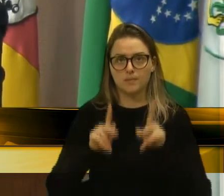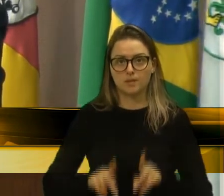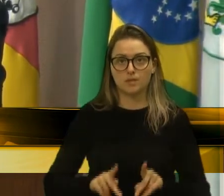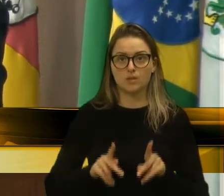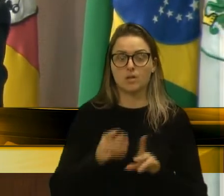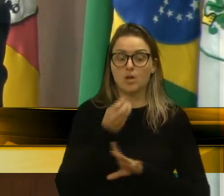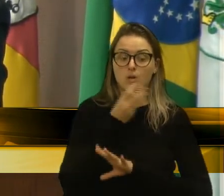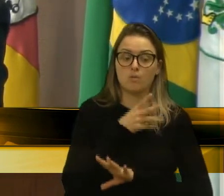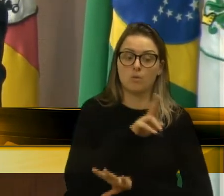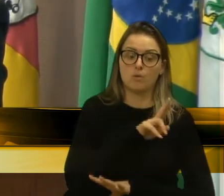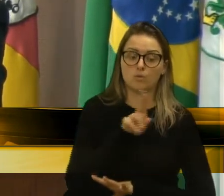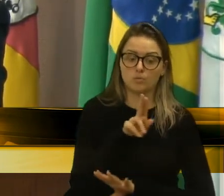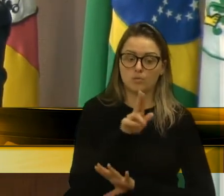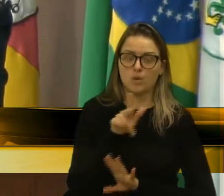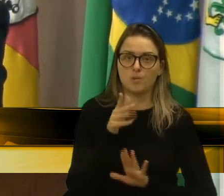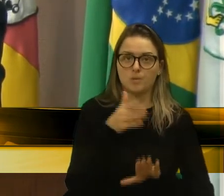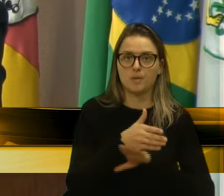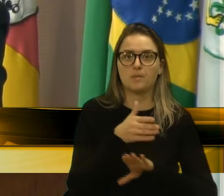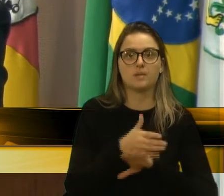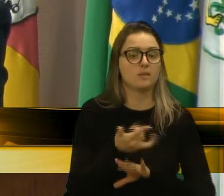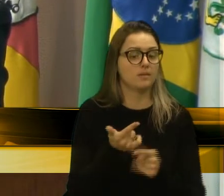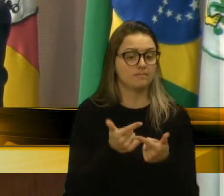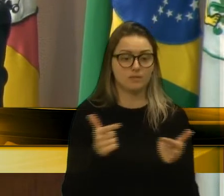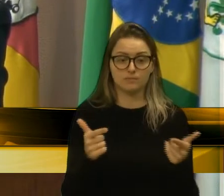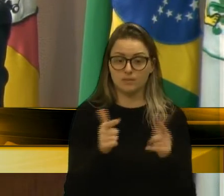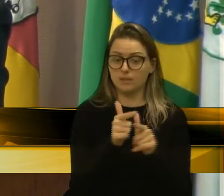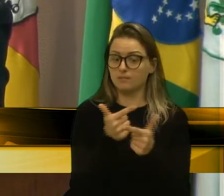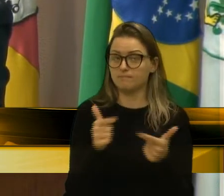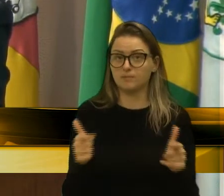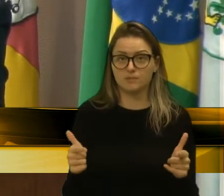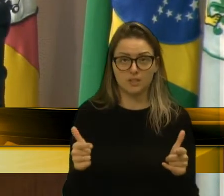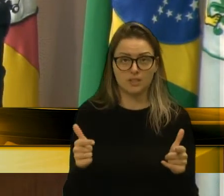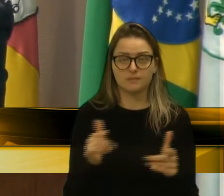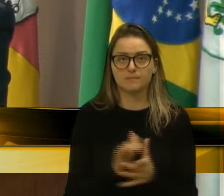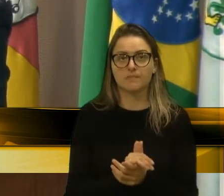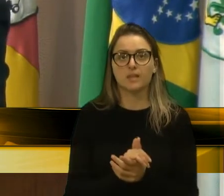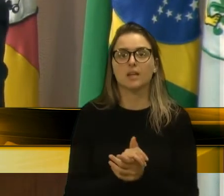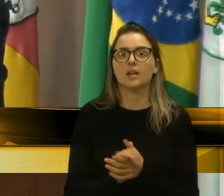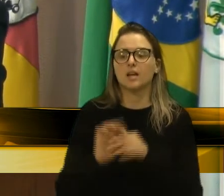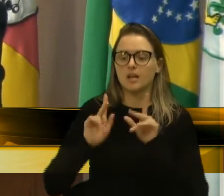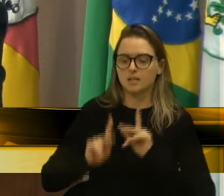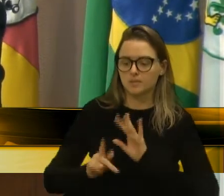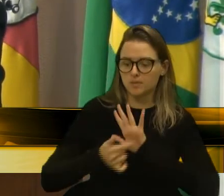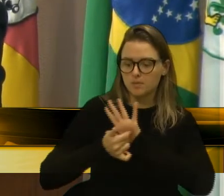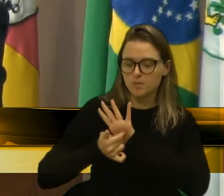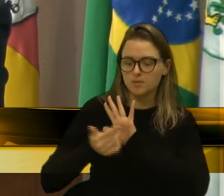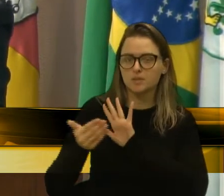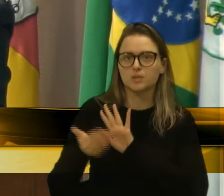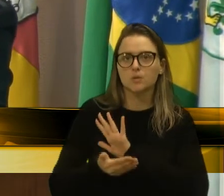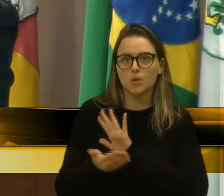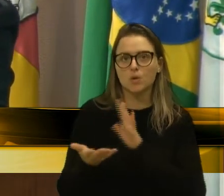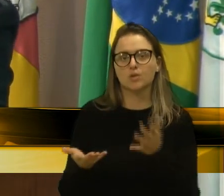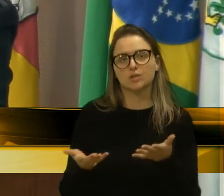nome, vamos dizer assim, não tem, não tem. Os que estão se apresentando aí,